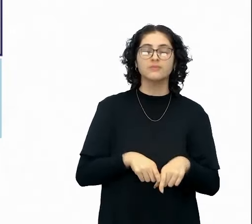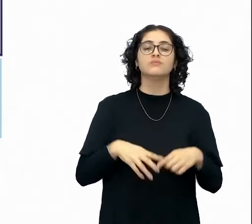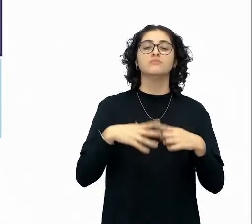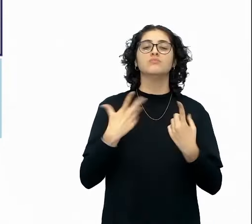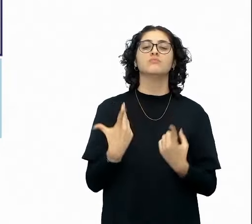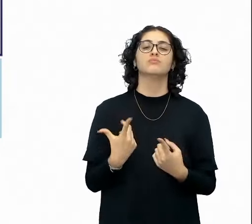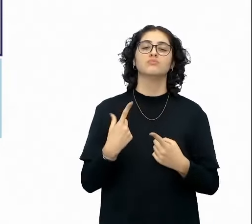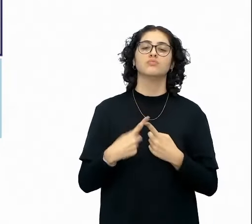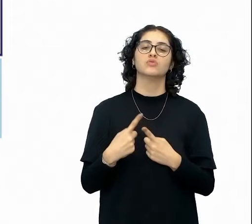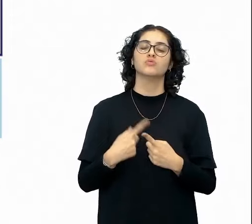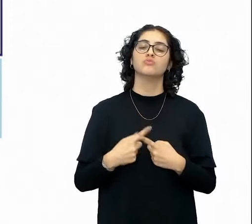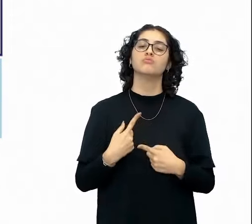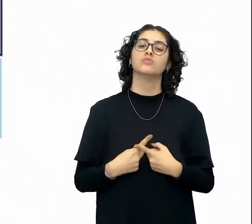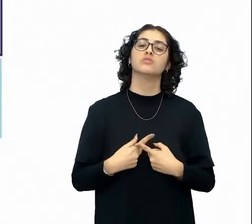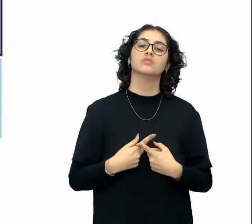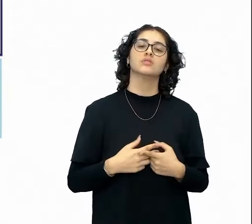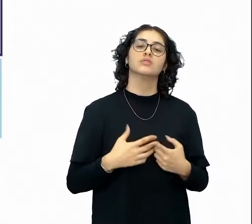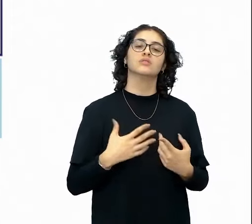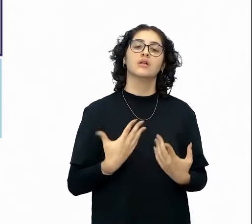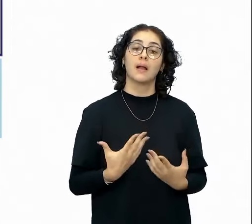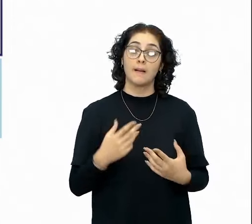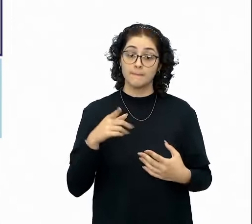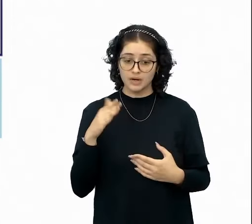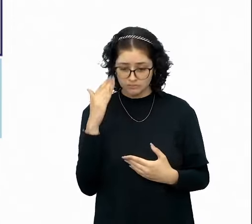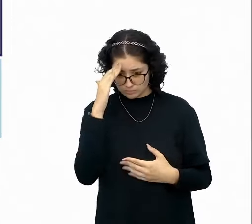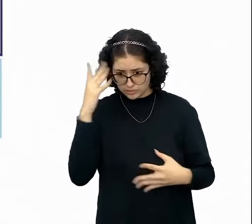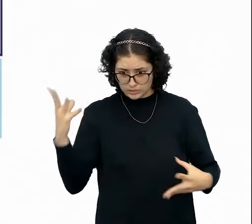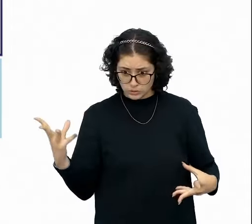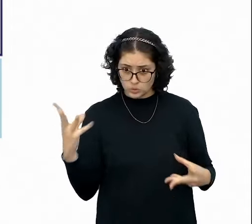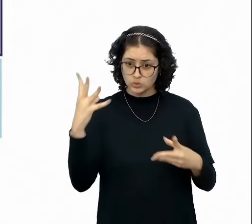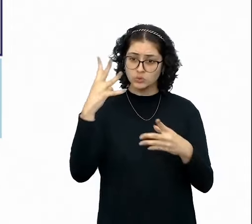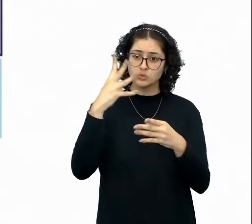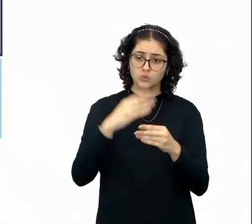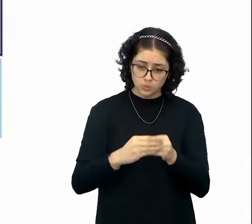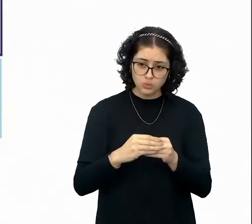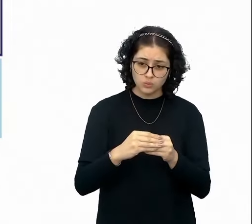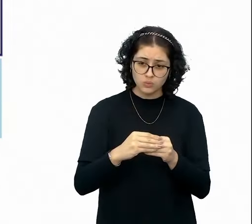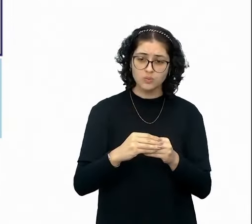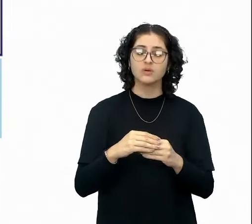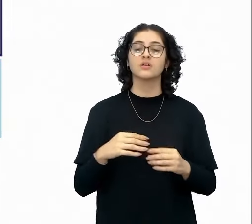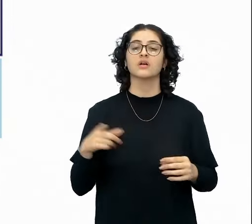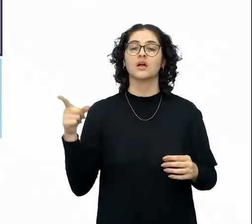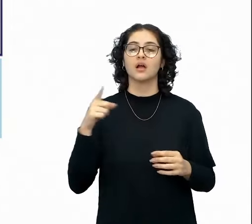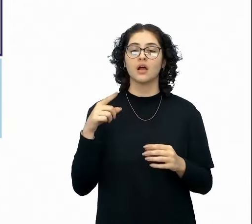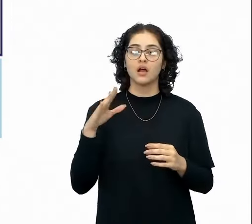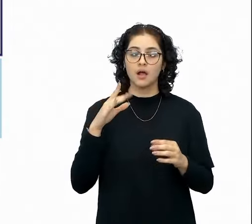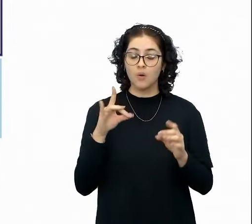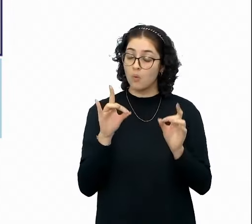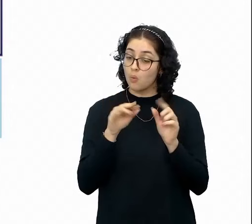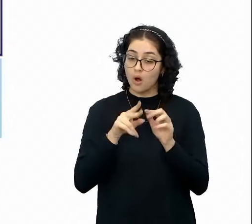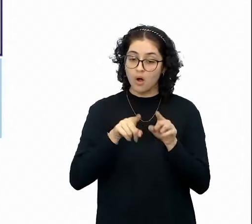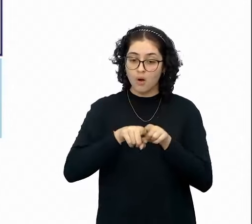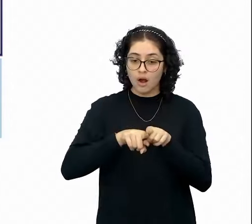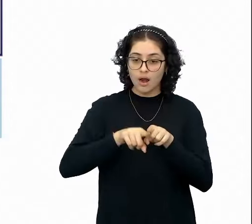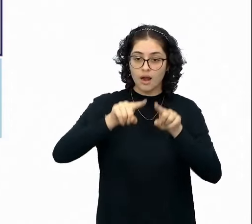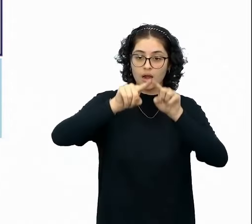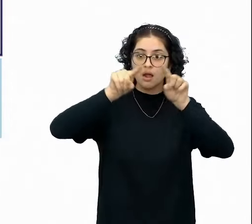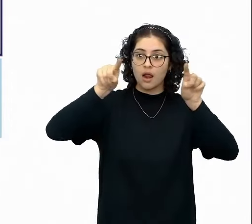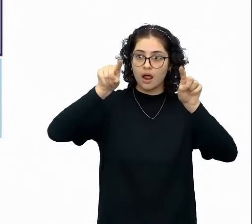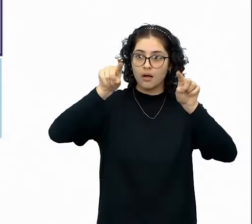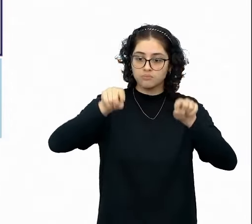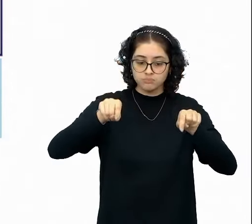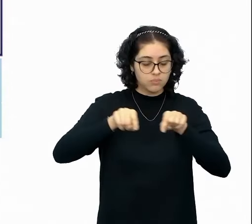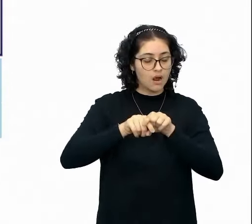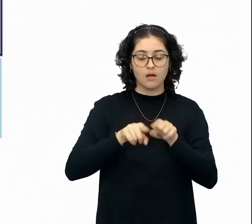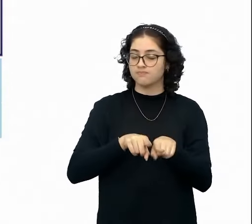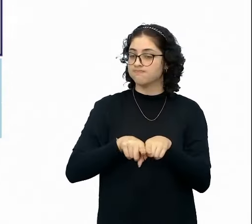quê? Aí tem um outro cognitivo, para compreender que o perímetro ele é proporcional à medida do lado, o que não